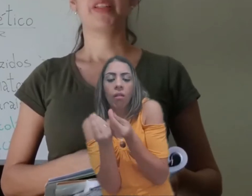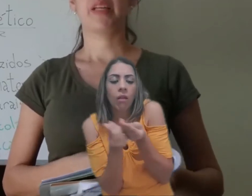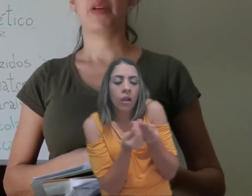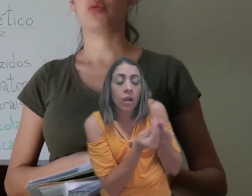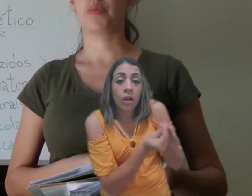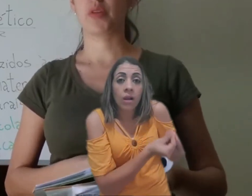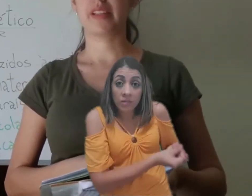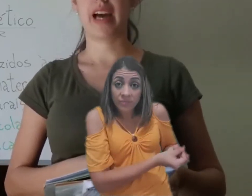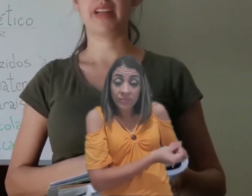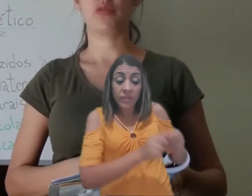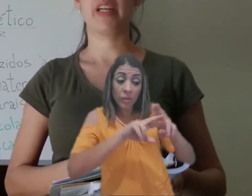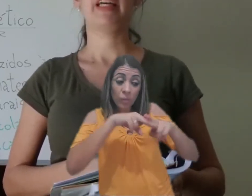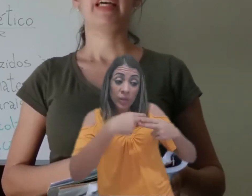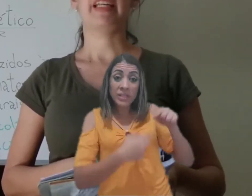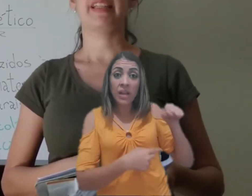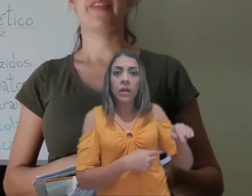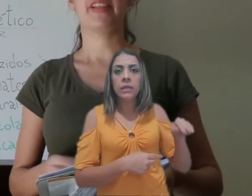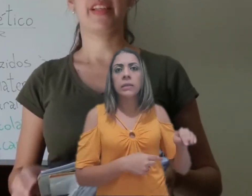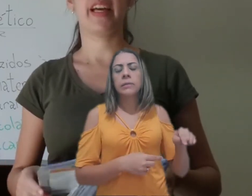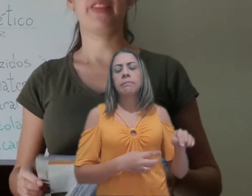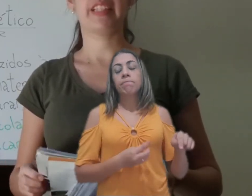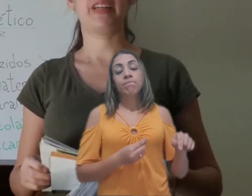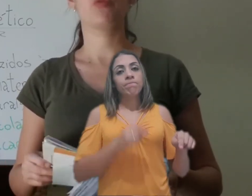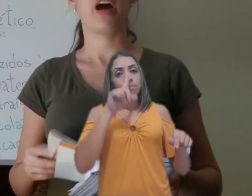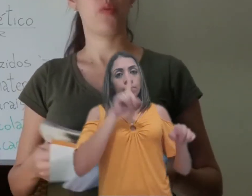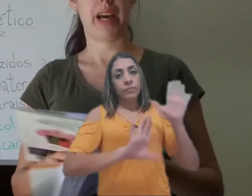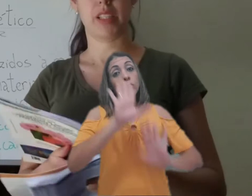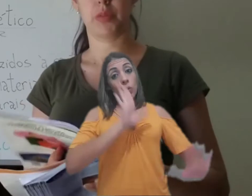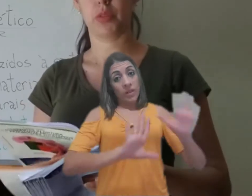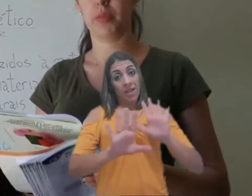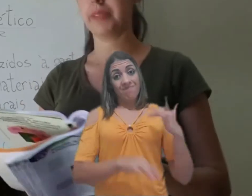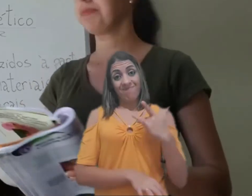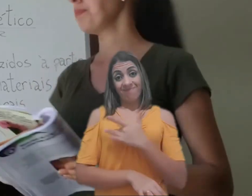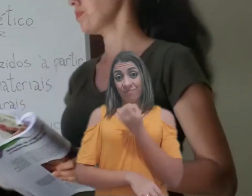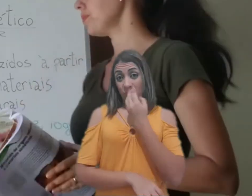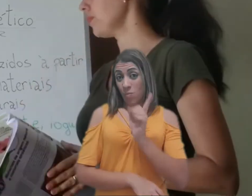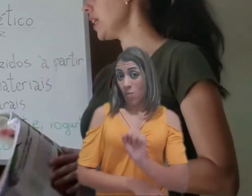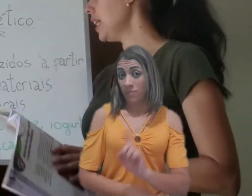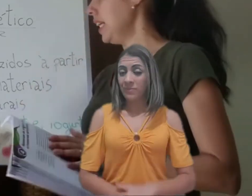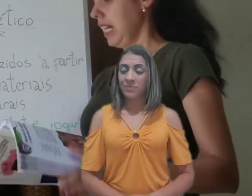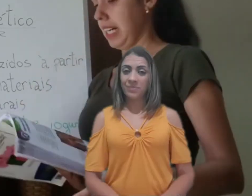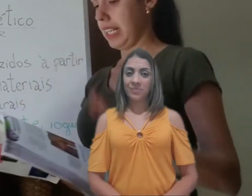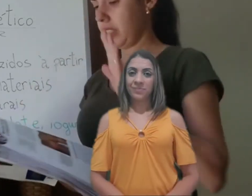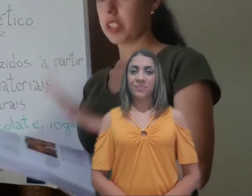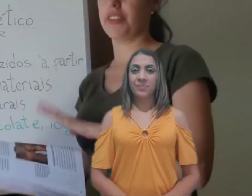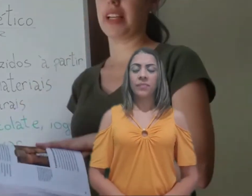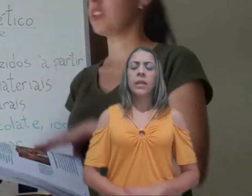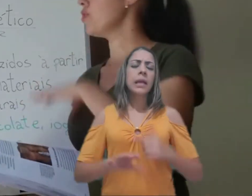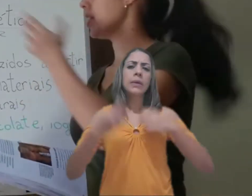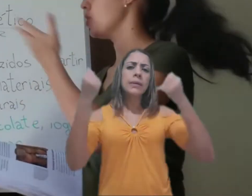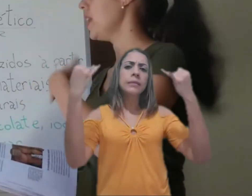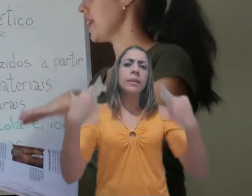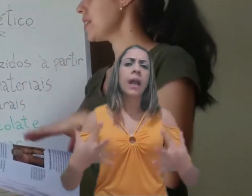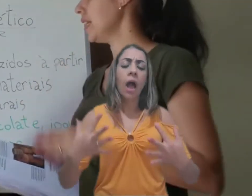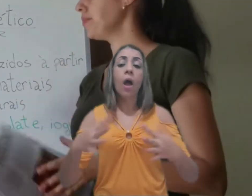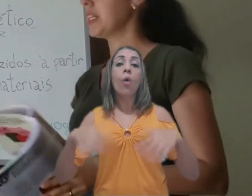Por isso que alimentos ultraprocessados, né, eles devem ser evitados ao máximo, tudo bem? Então, isso aqui falando